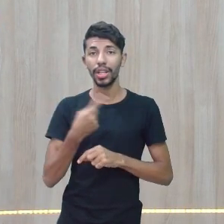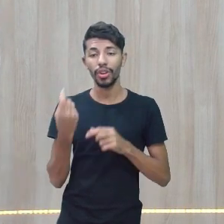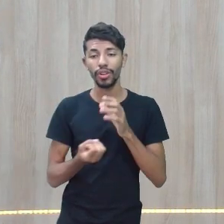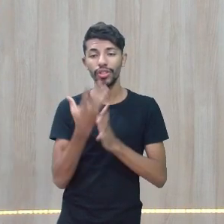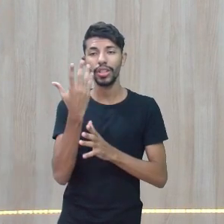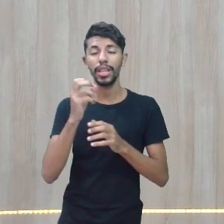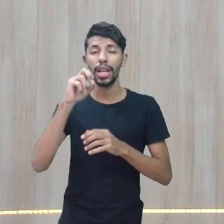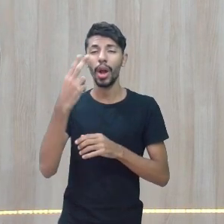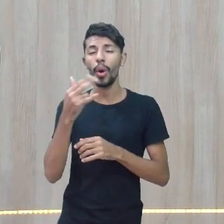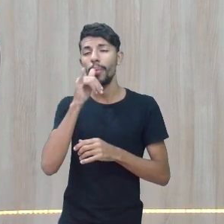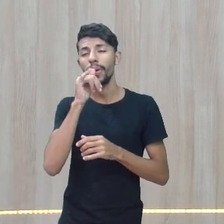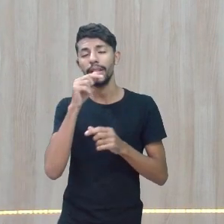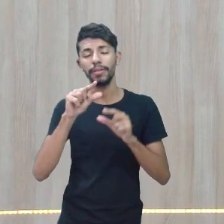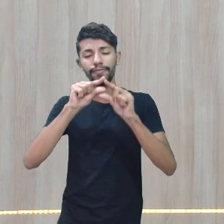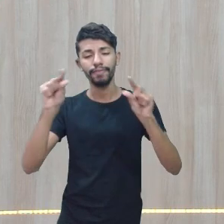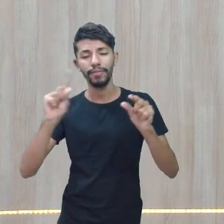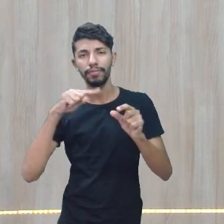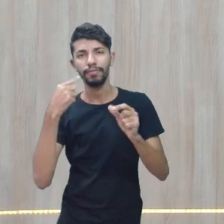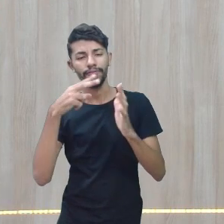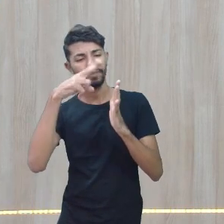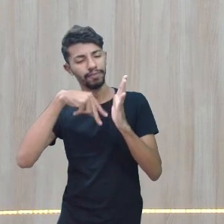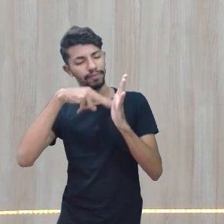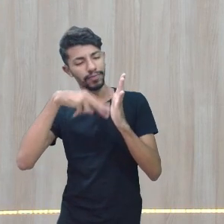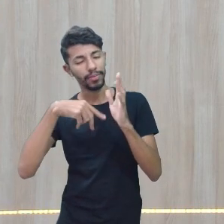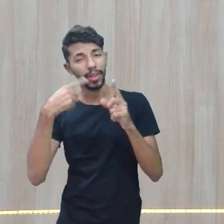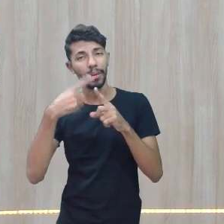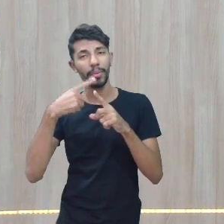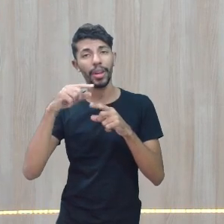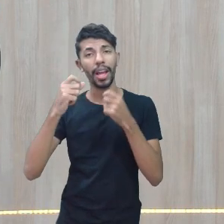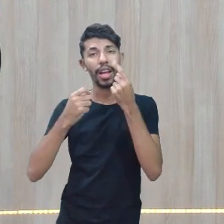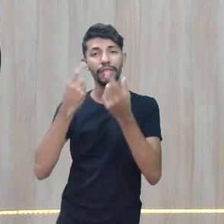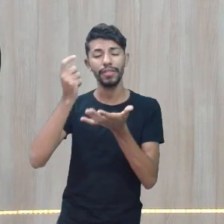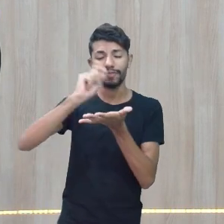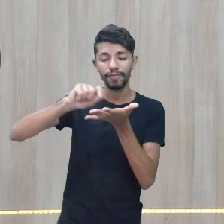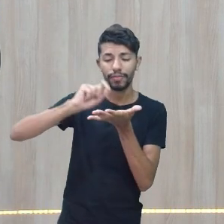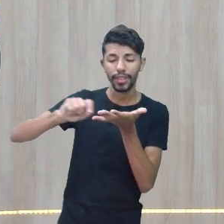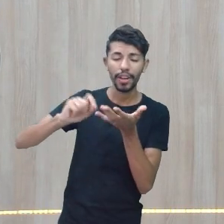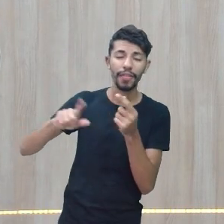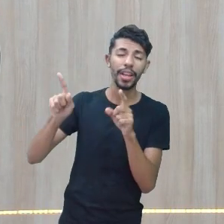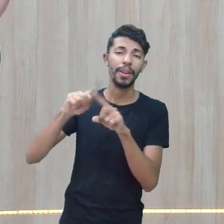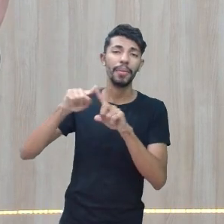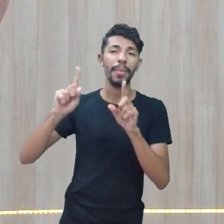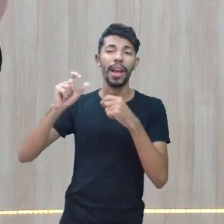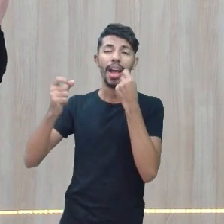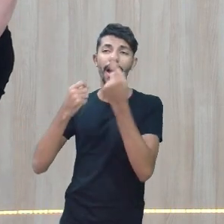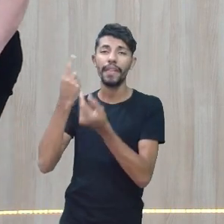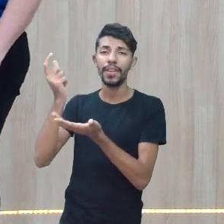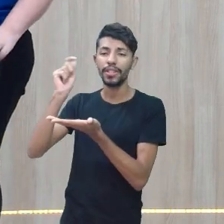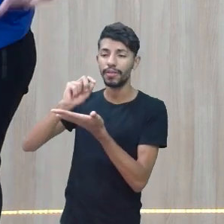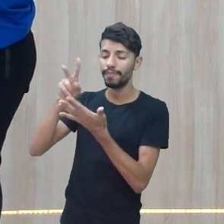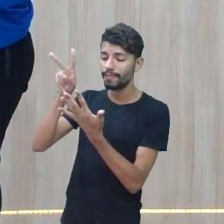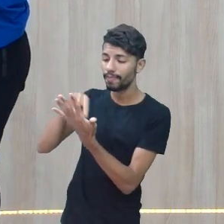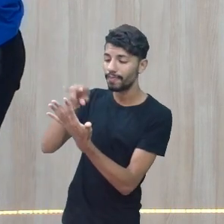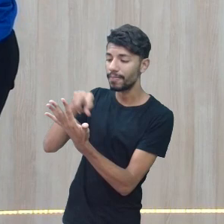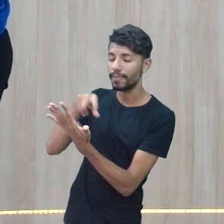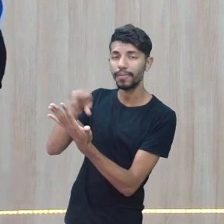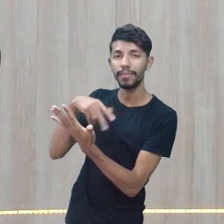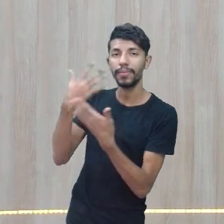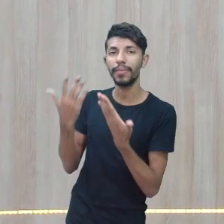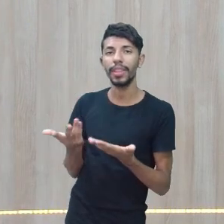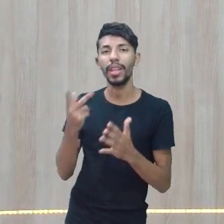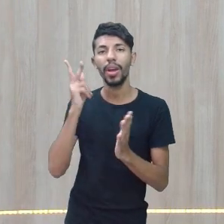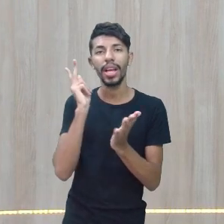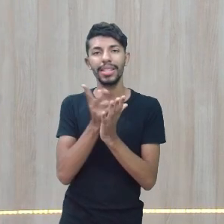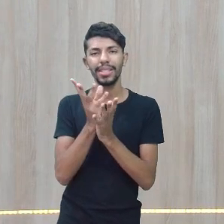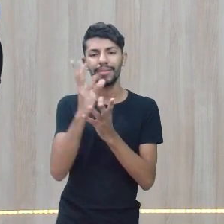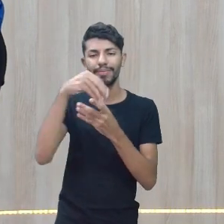que lemos, porque às vezes estamos escrevendo, às vezes estamos lendo. E aí elas estão sempre